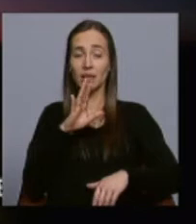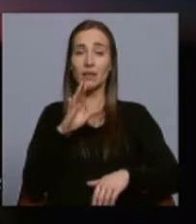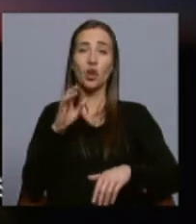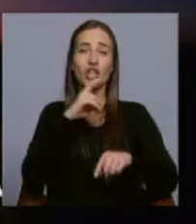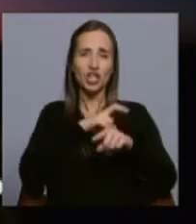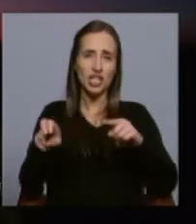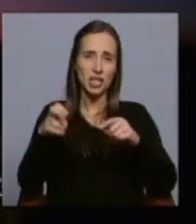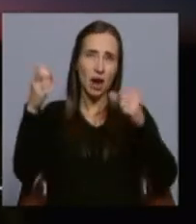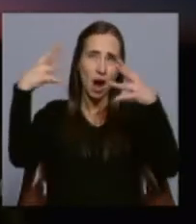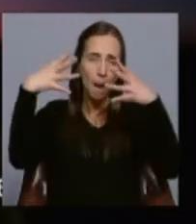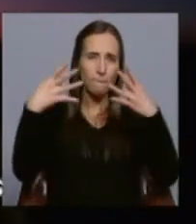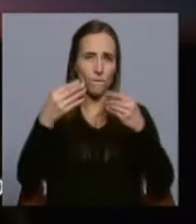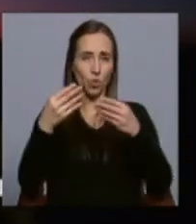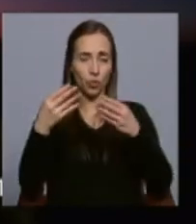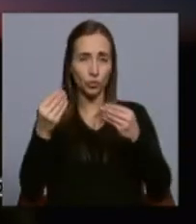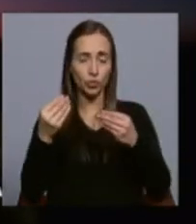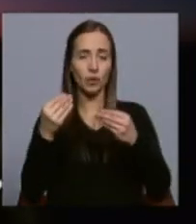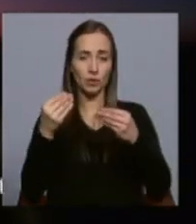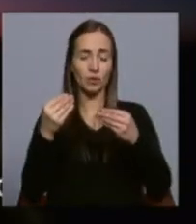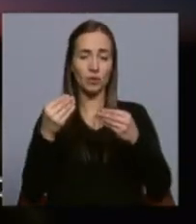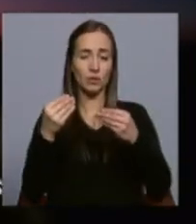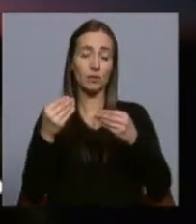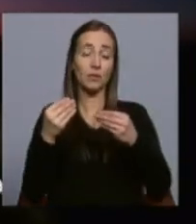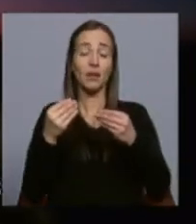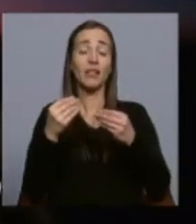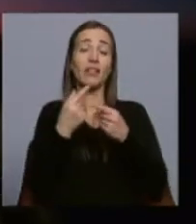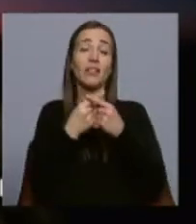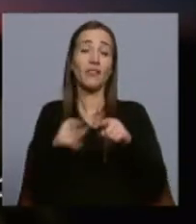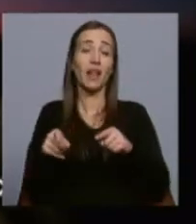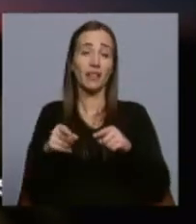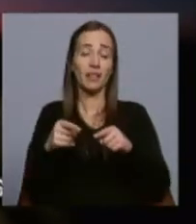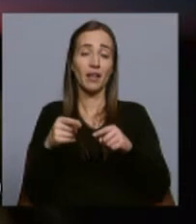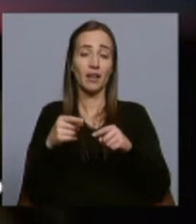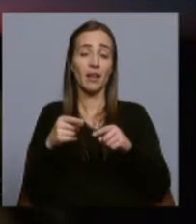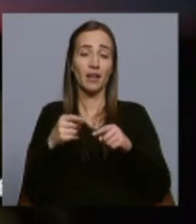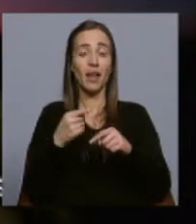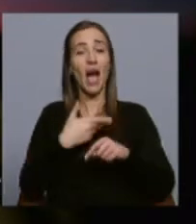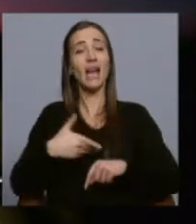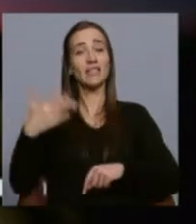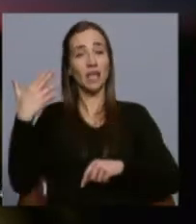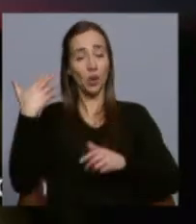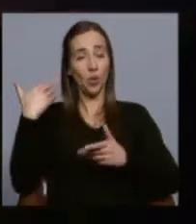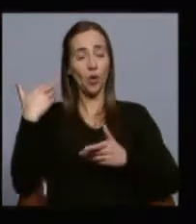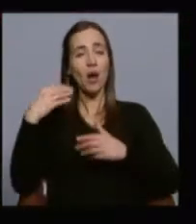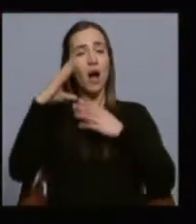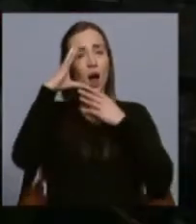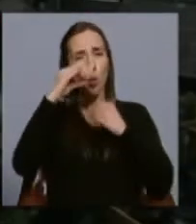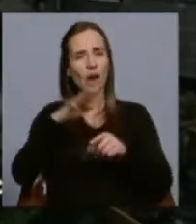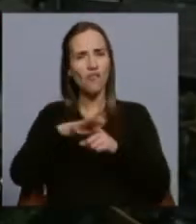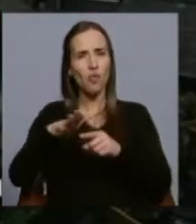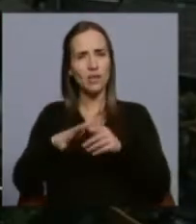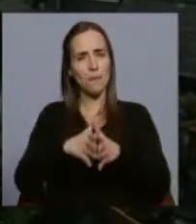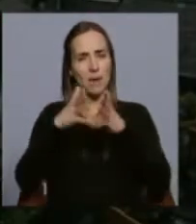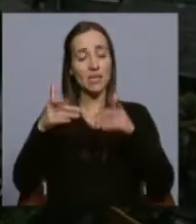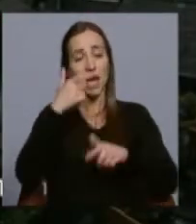luz artificial, mais distante, digamos assim, dos nossos padrões civilizacionais, A Lua tem um efeito muito maior. As pessoas vão mais